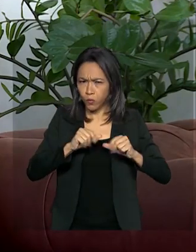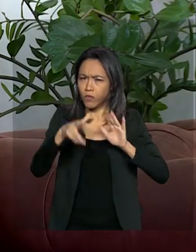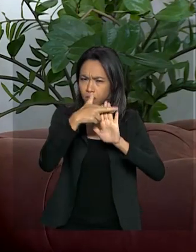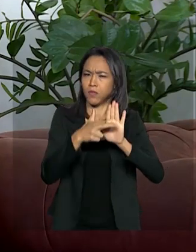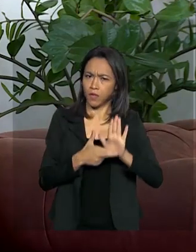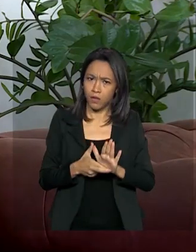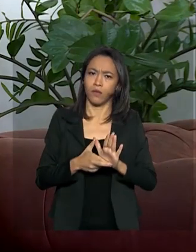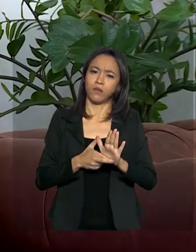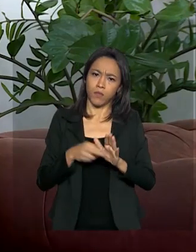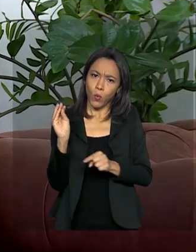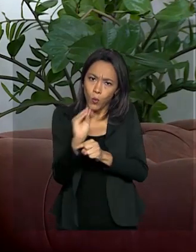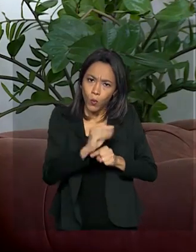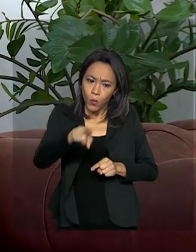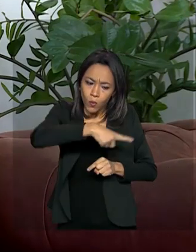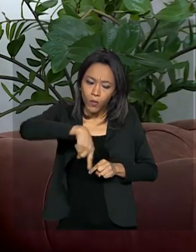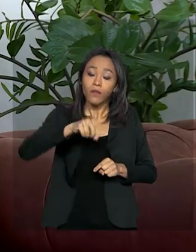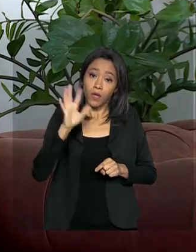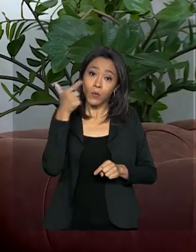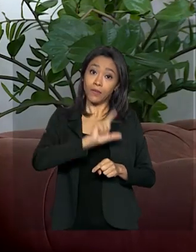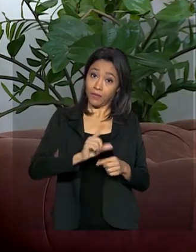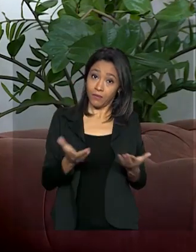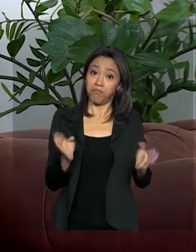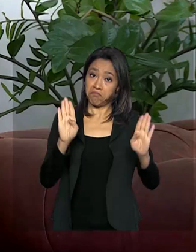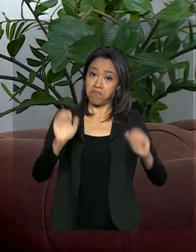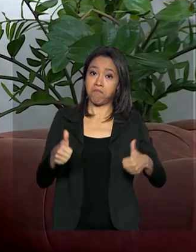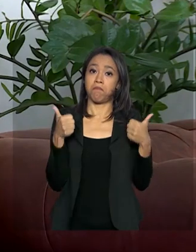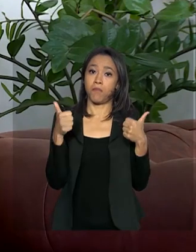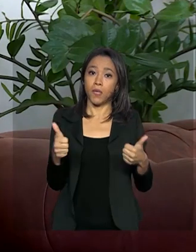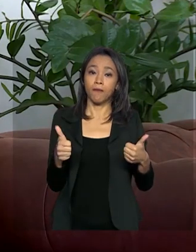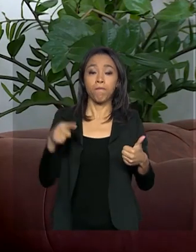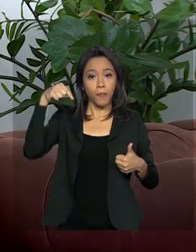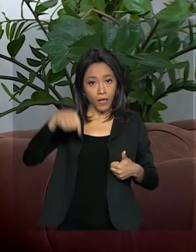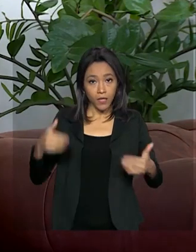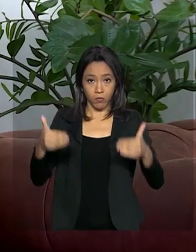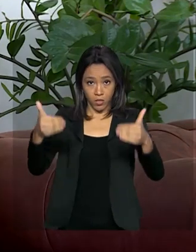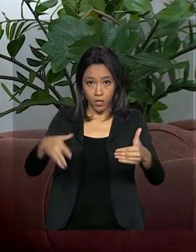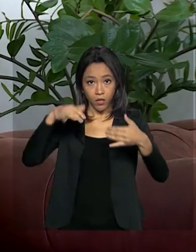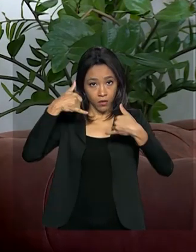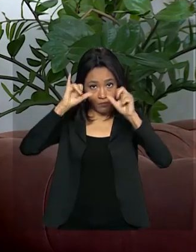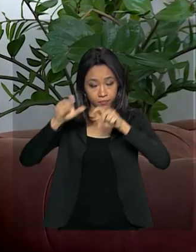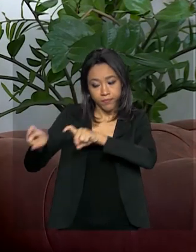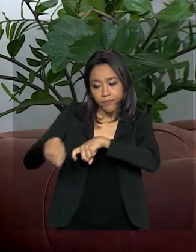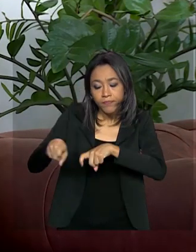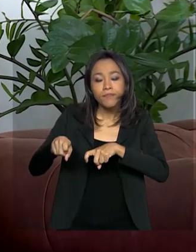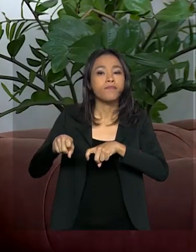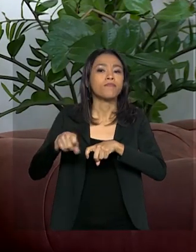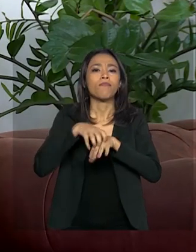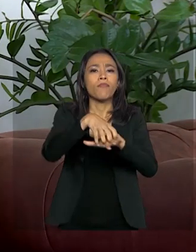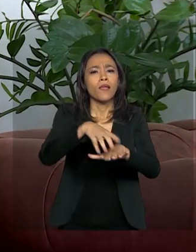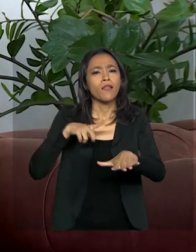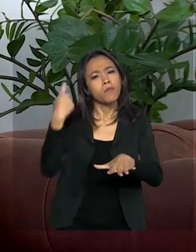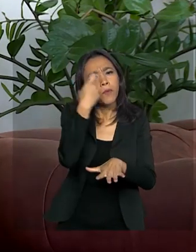protocolos aqui e isso tá funcionando bem aqui no ministério da agricultura nós também temos